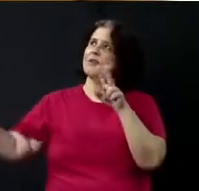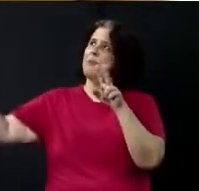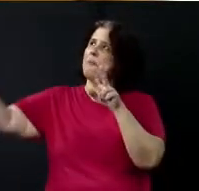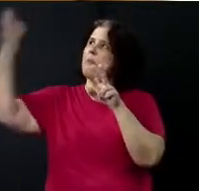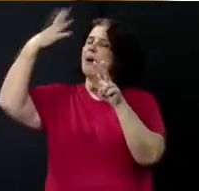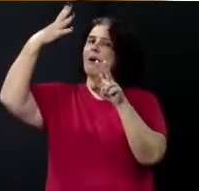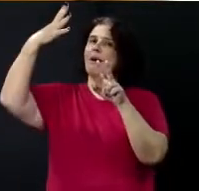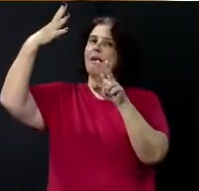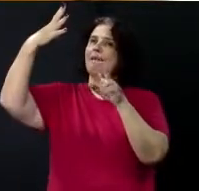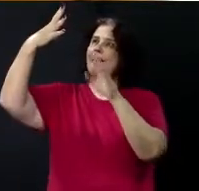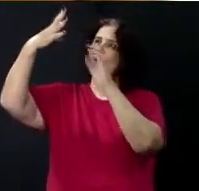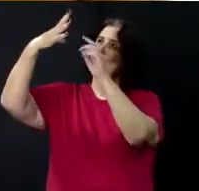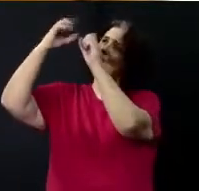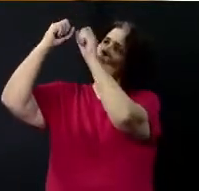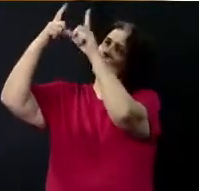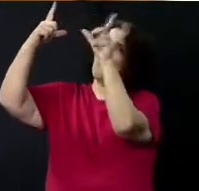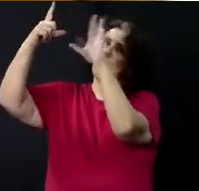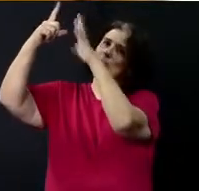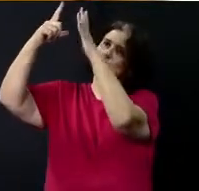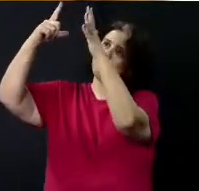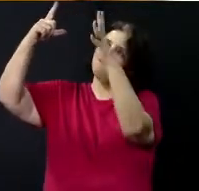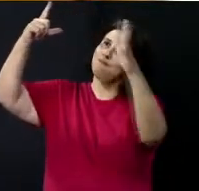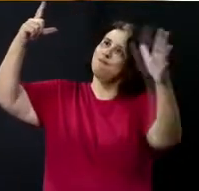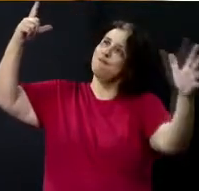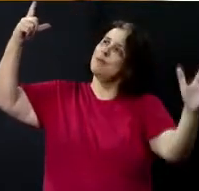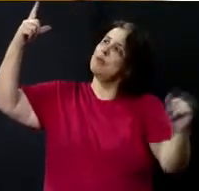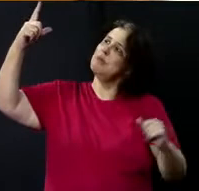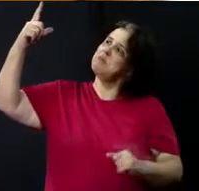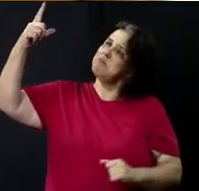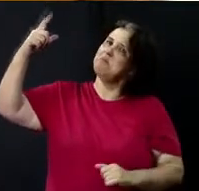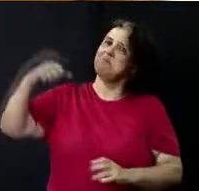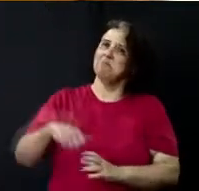fundo. Bom, se você é um membro